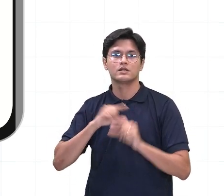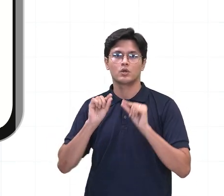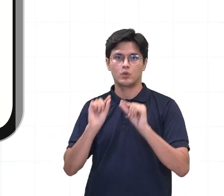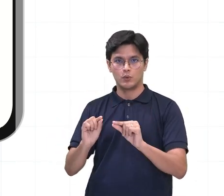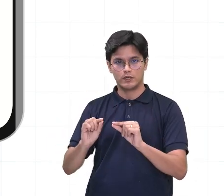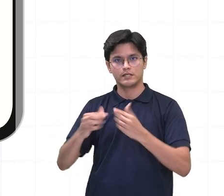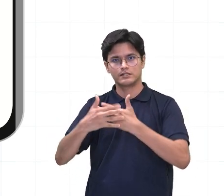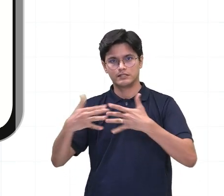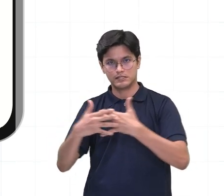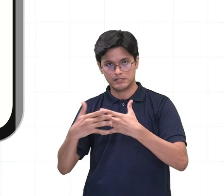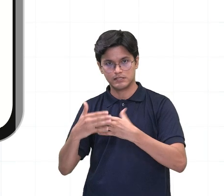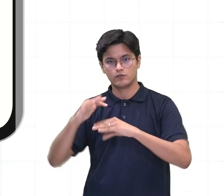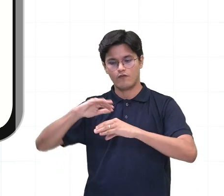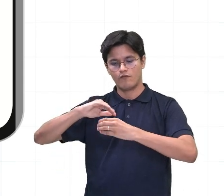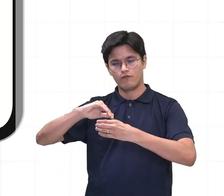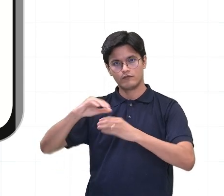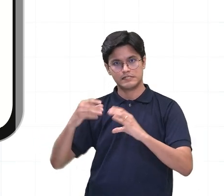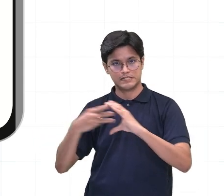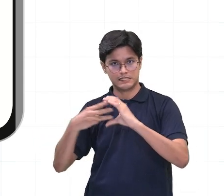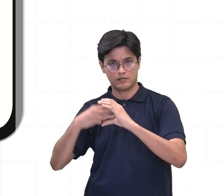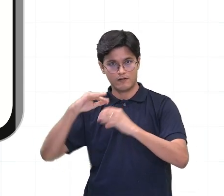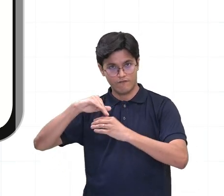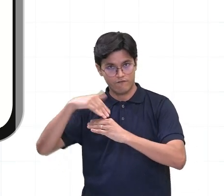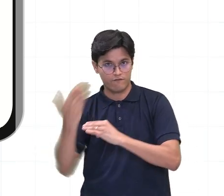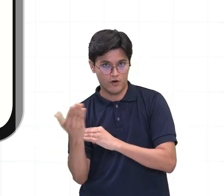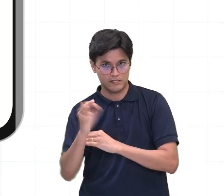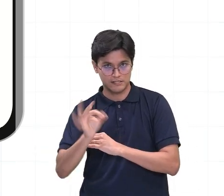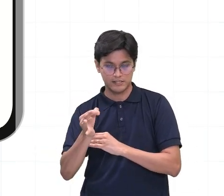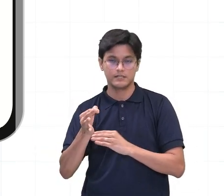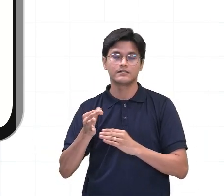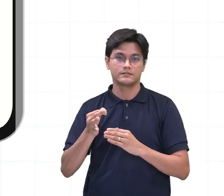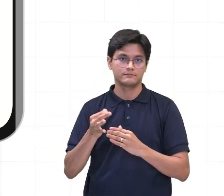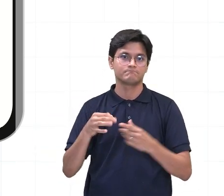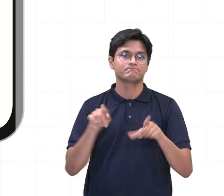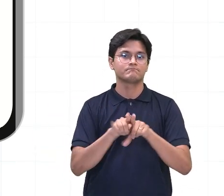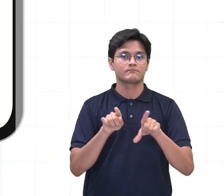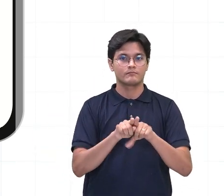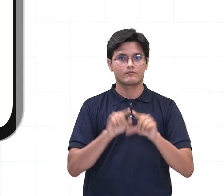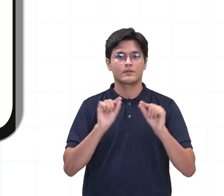essas células estão inseridas. E aí, né, ele está relacionado com a